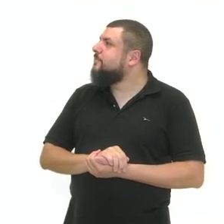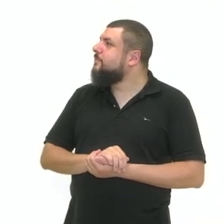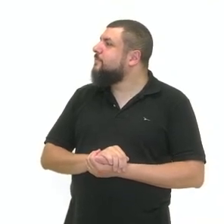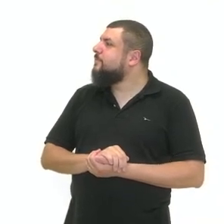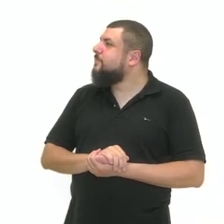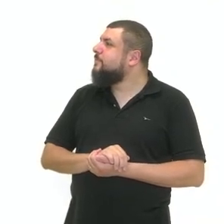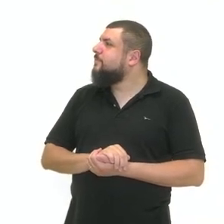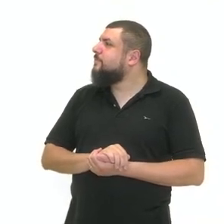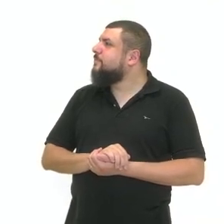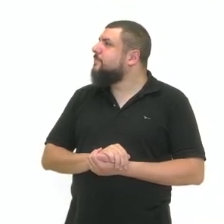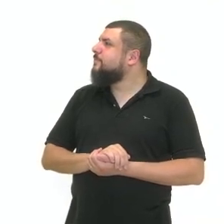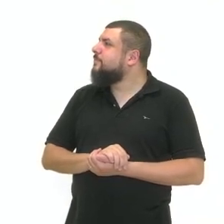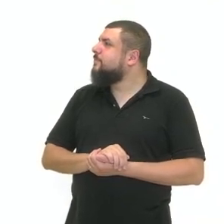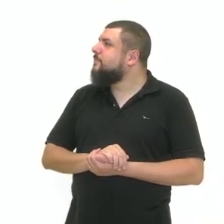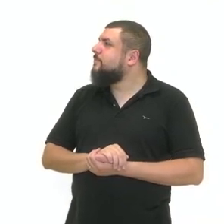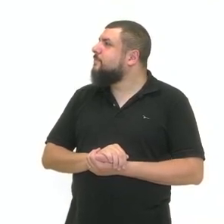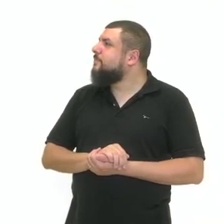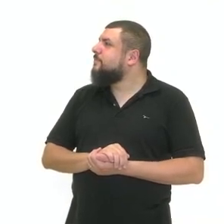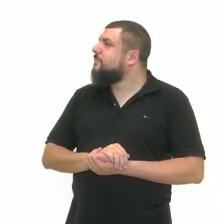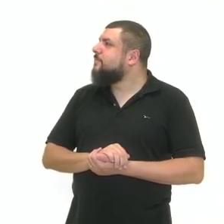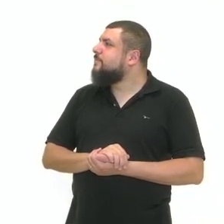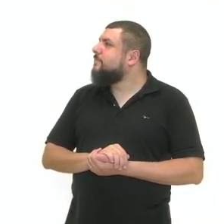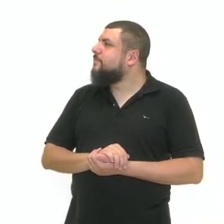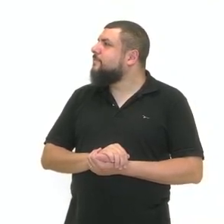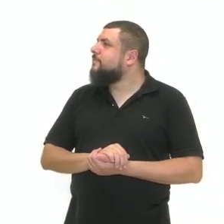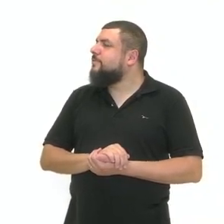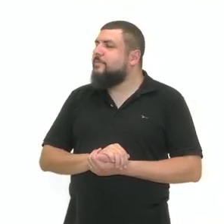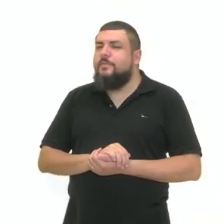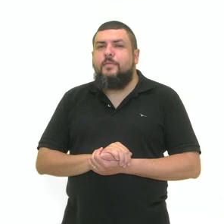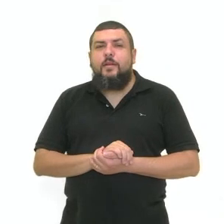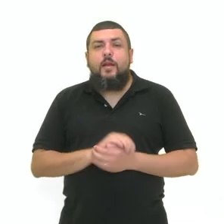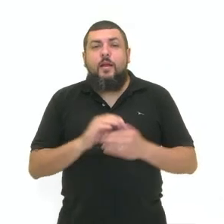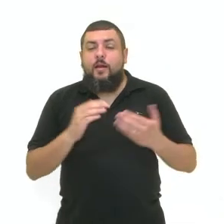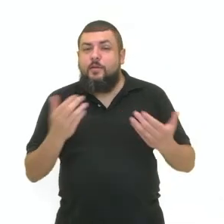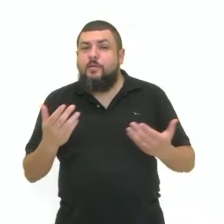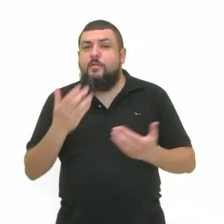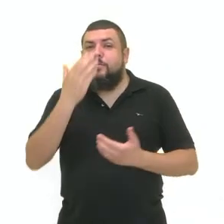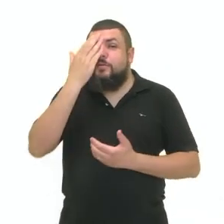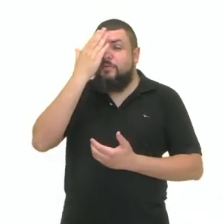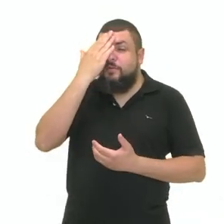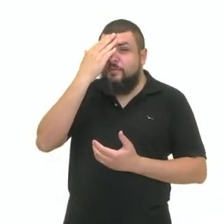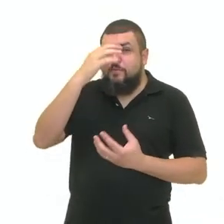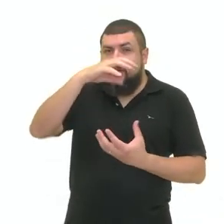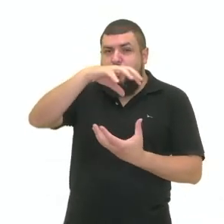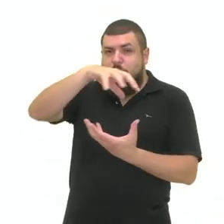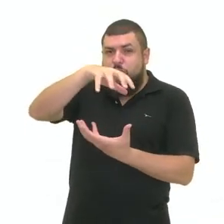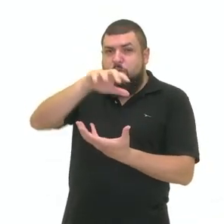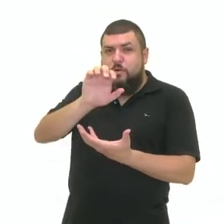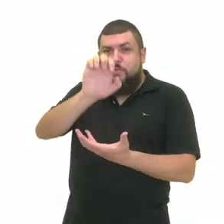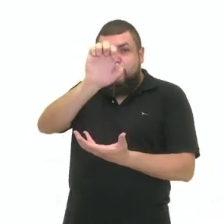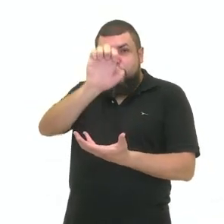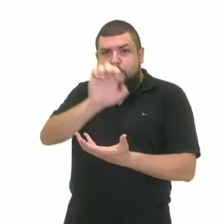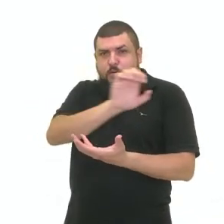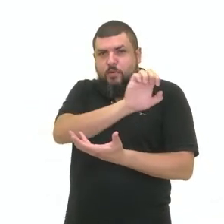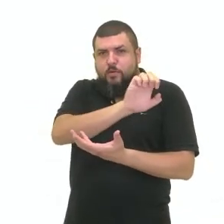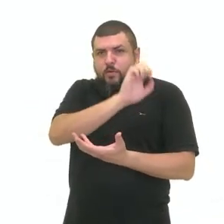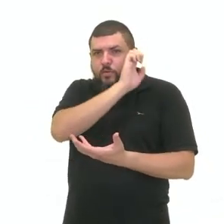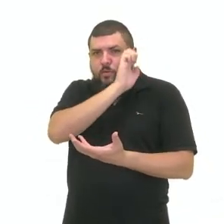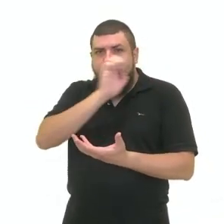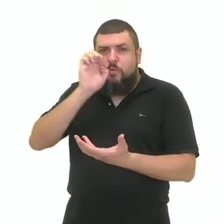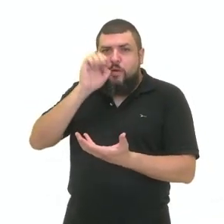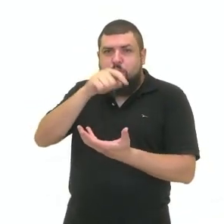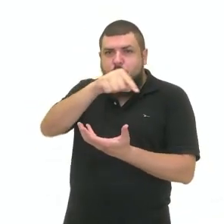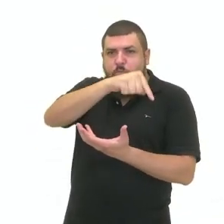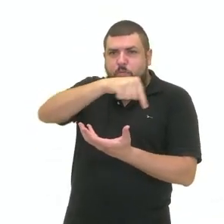devido às diferenças de latitudes, ok? Quanto mais perto da linha do Equador, de um modo geral, mais quente é. À medida que vai em direção